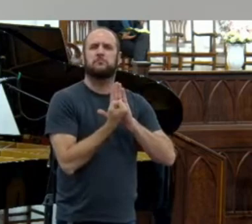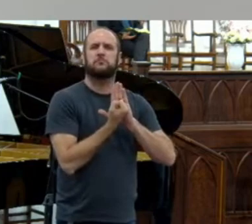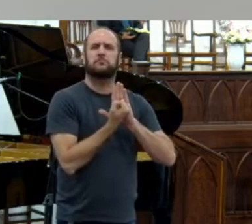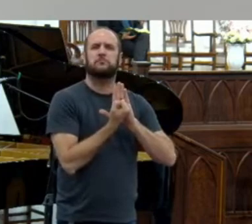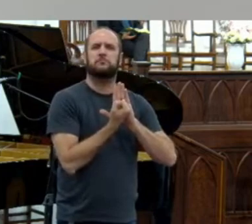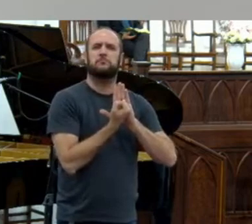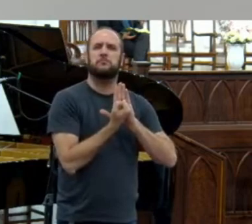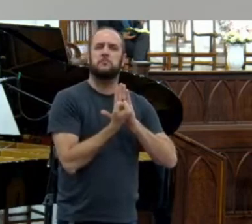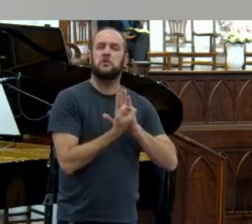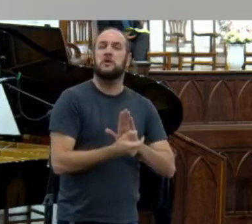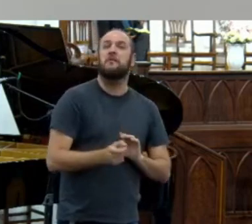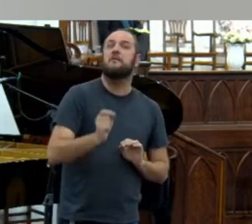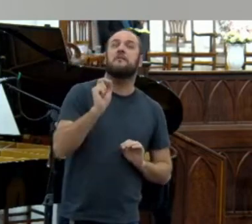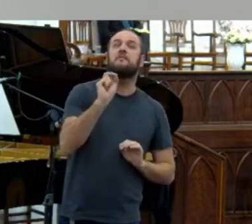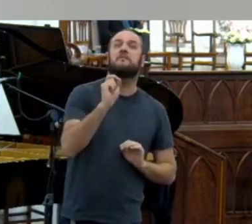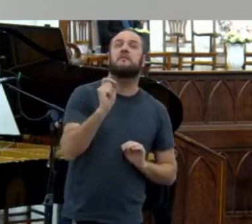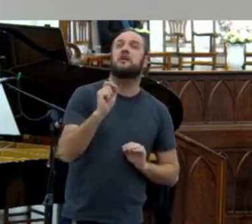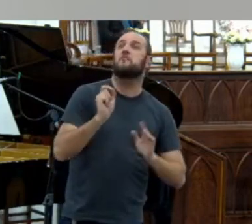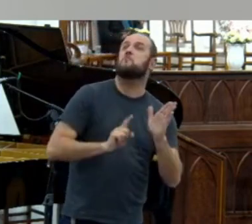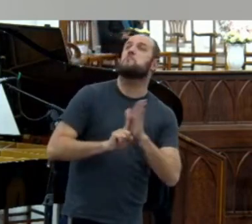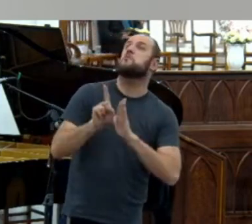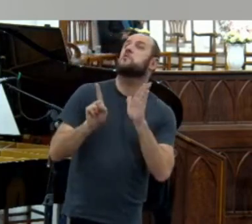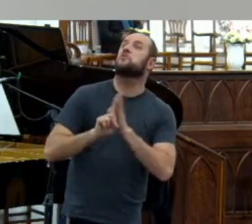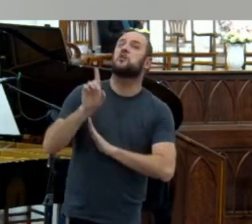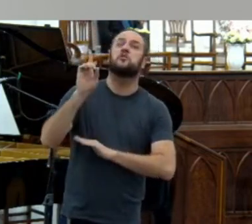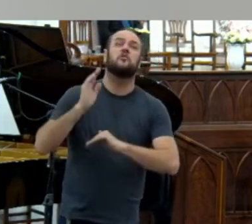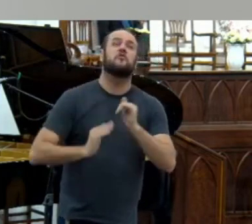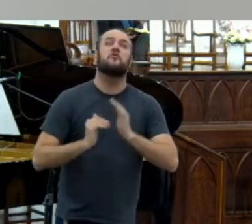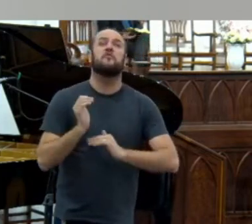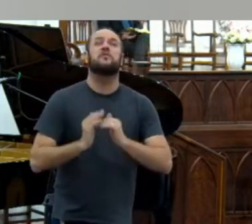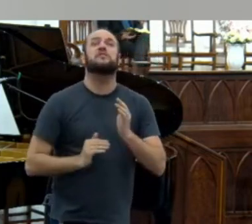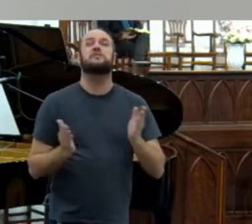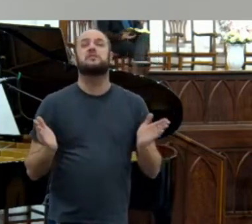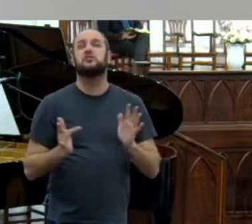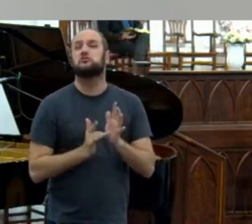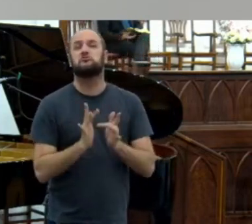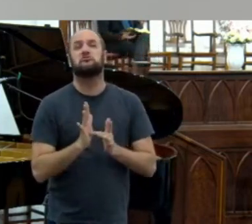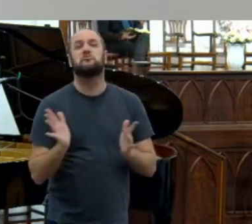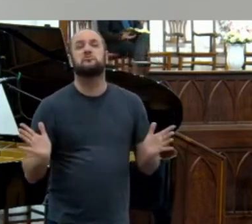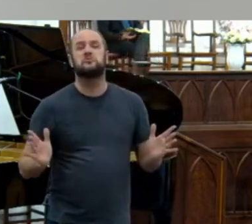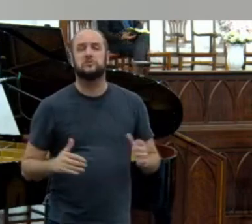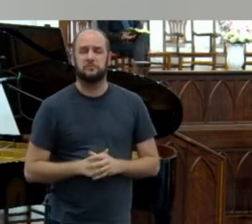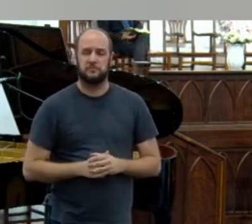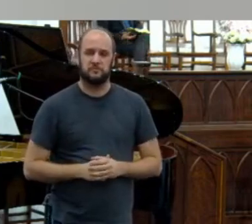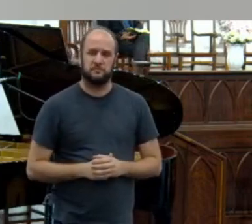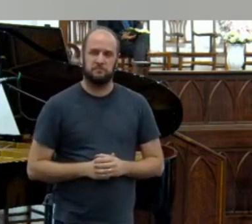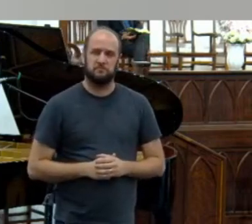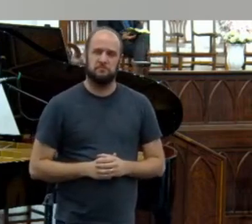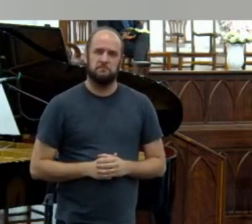quem é capaz de questionar o que Deus fez com Jesus Cristo?